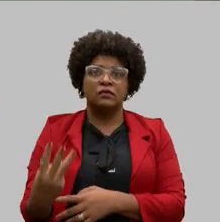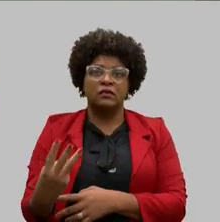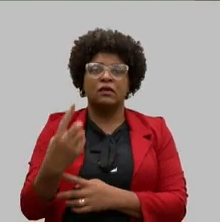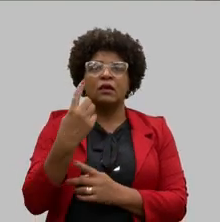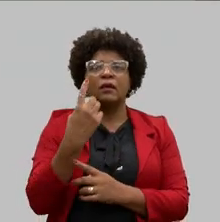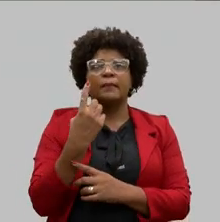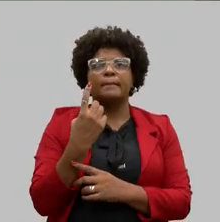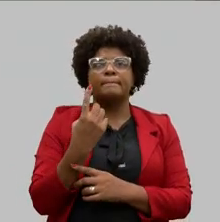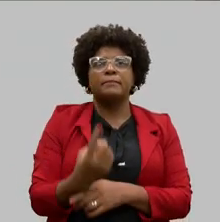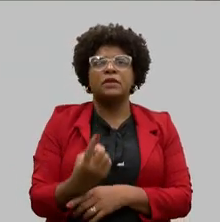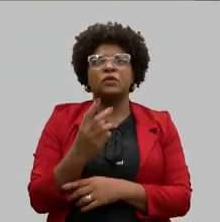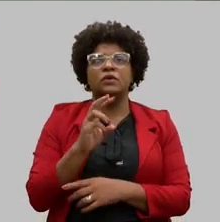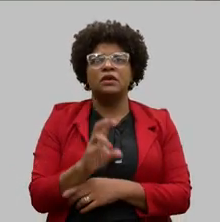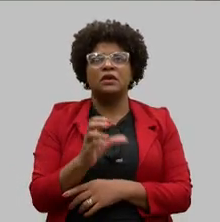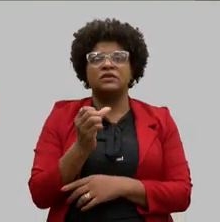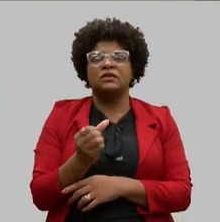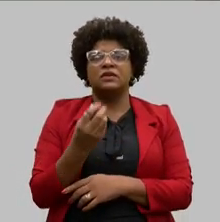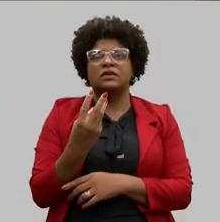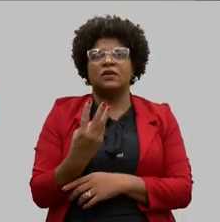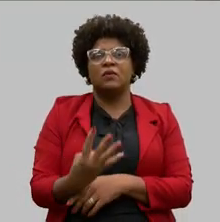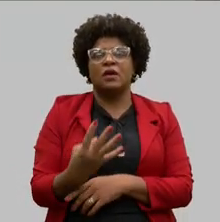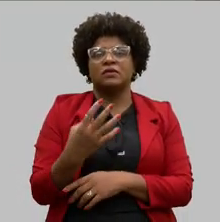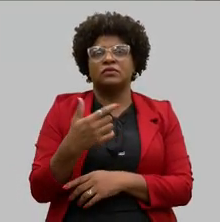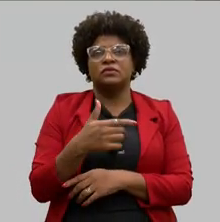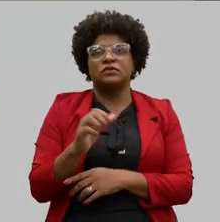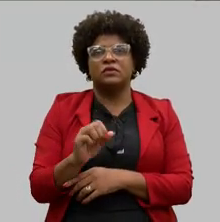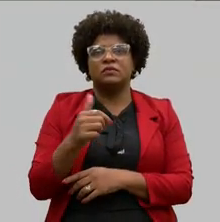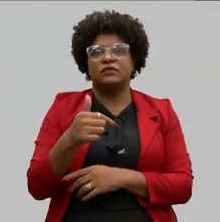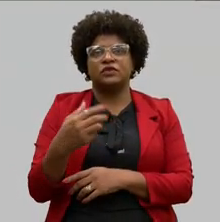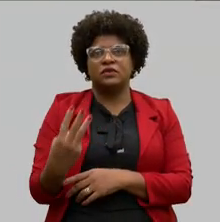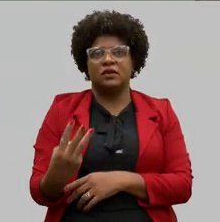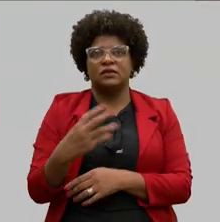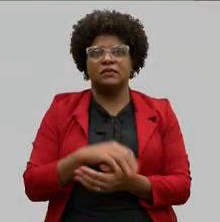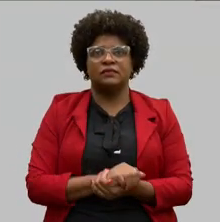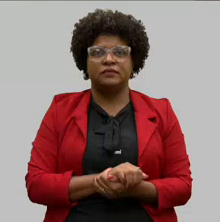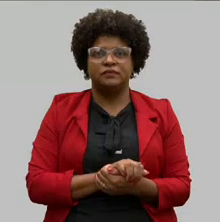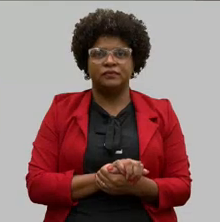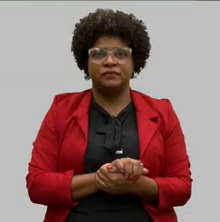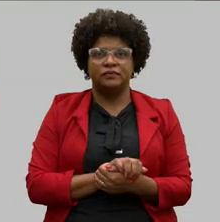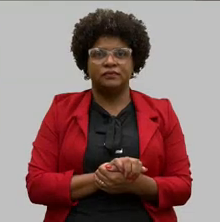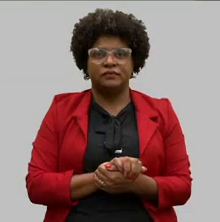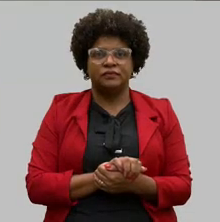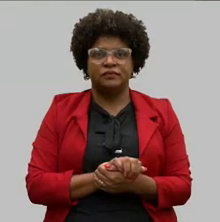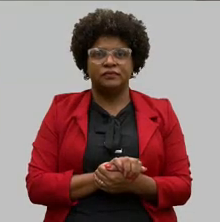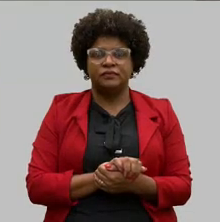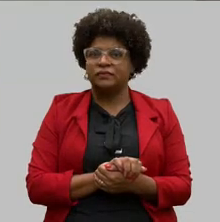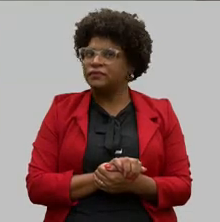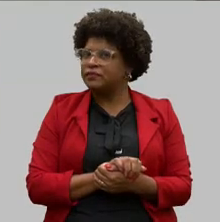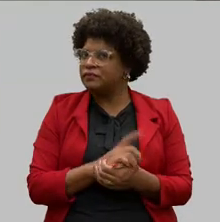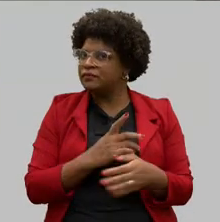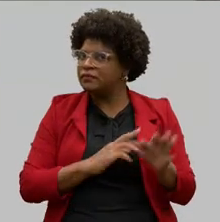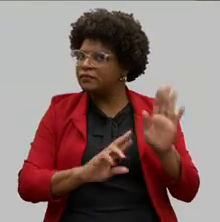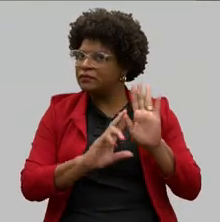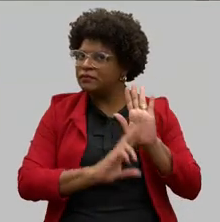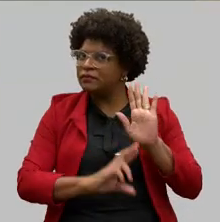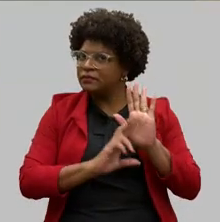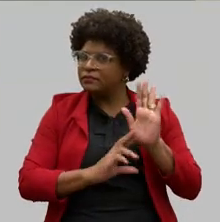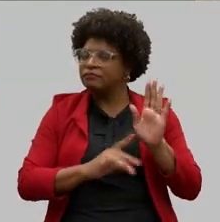1574 2023 os deputados que aprova requerimento permaneça como se encontram